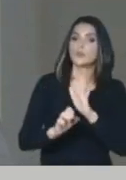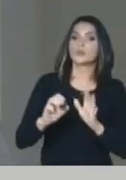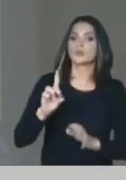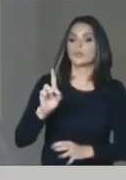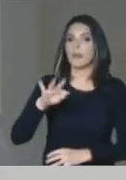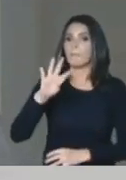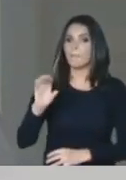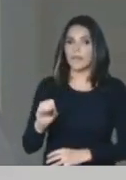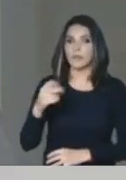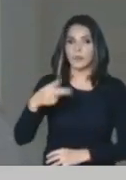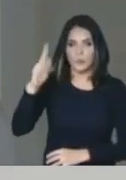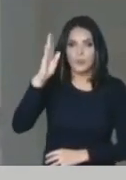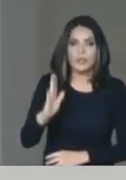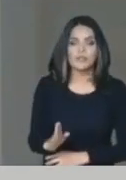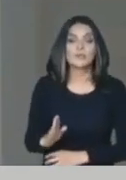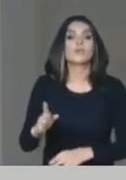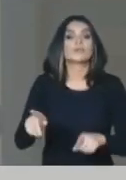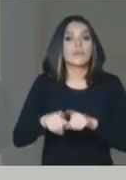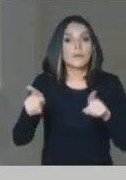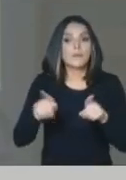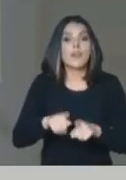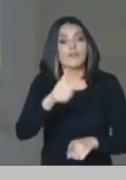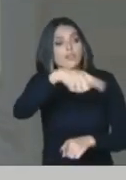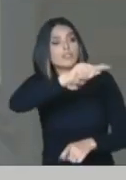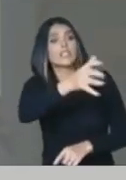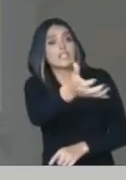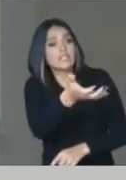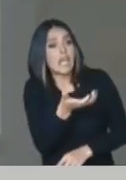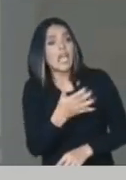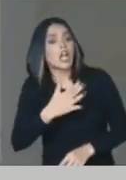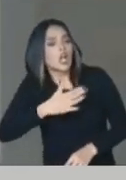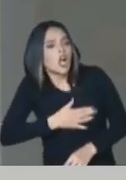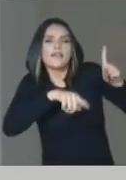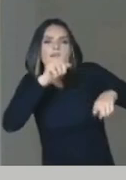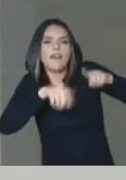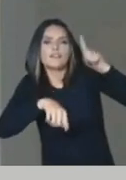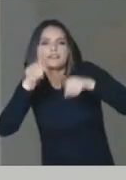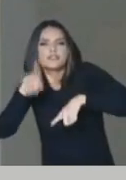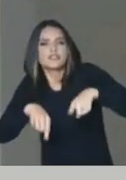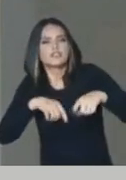Brasil. E mais, já que eles gostam tanto de estatísticas,